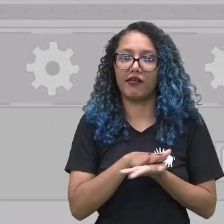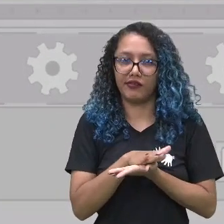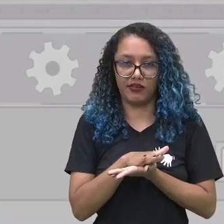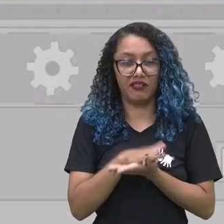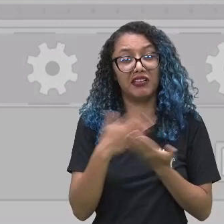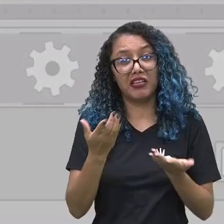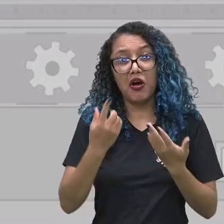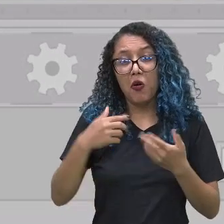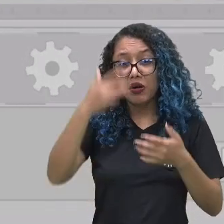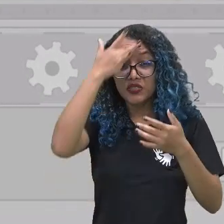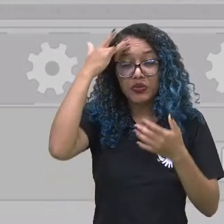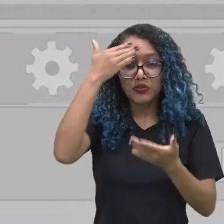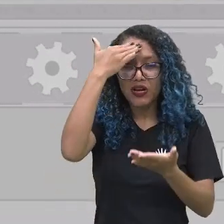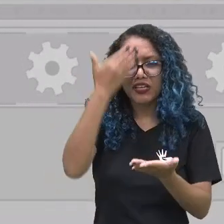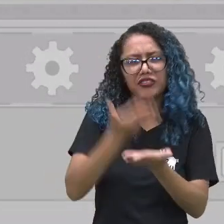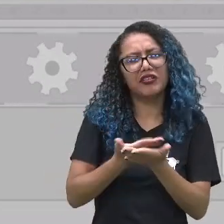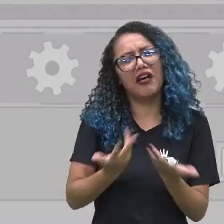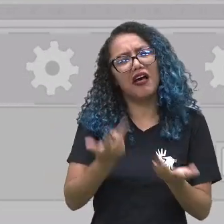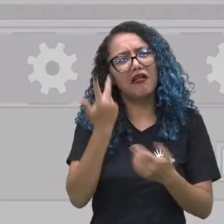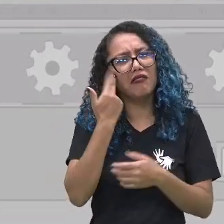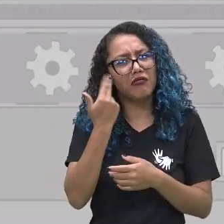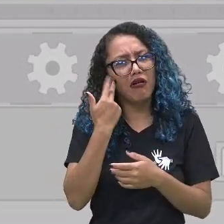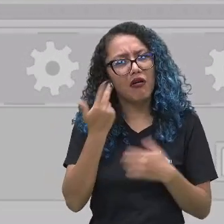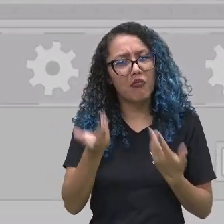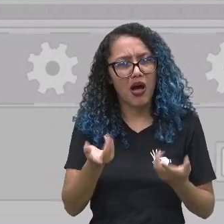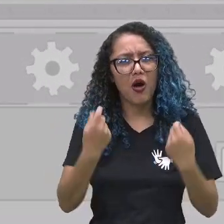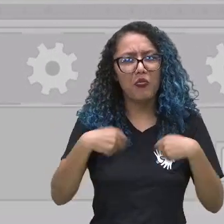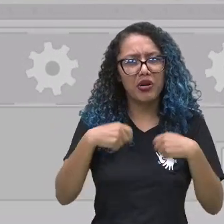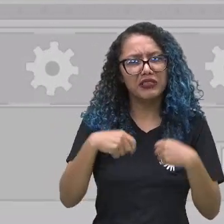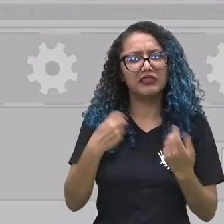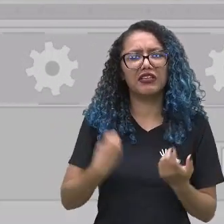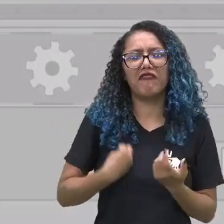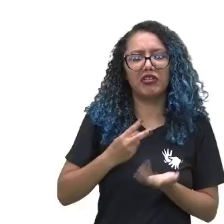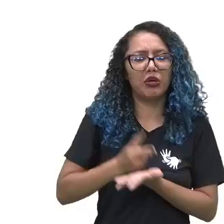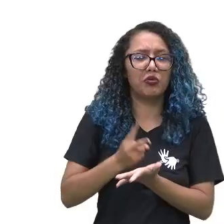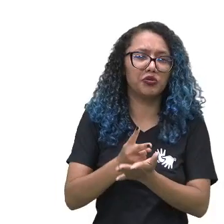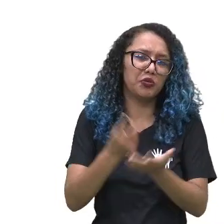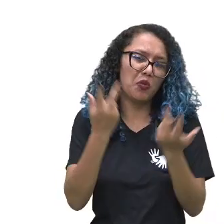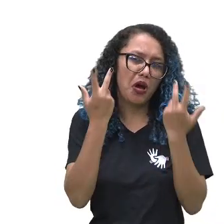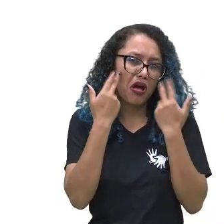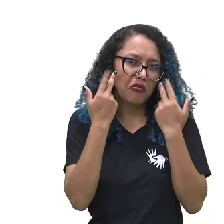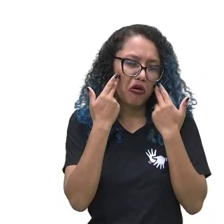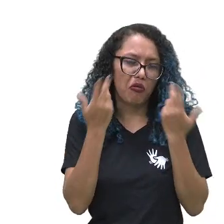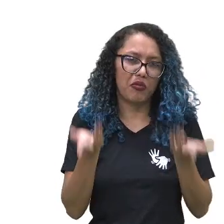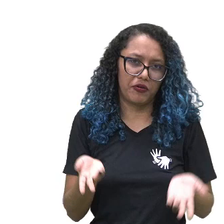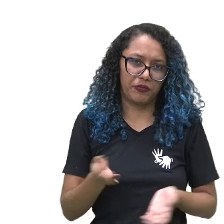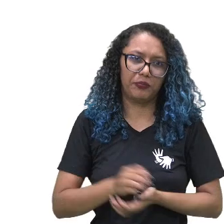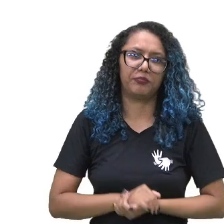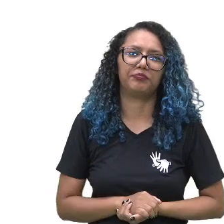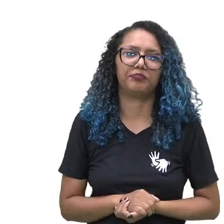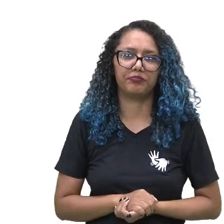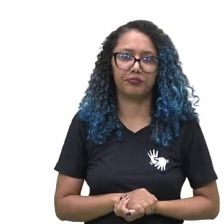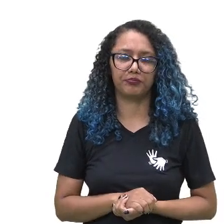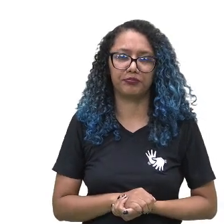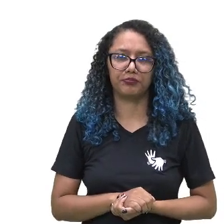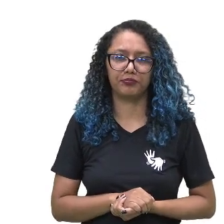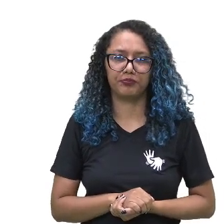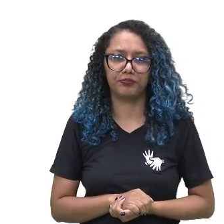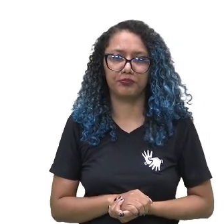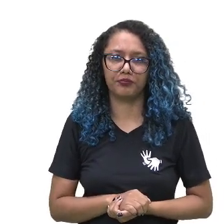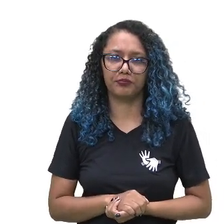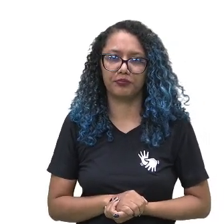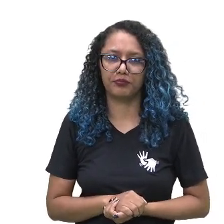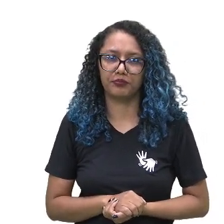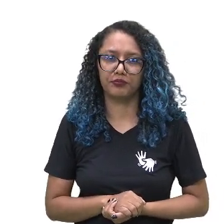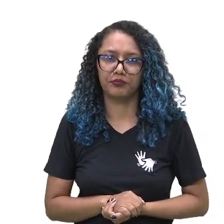é normal, que é assim mesmo, que você tem que viver dessa maneira, certo? Muito bem, vamos então... tudo é feito,